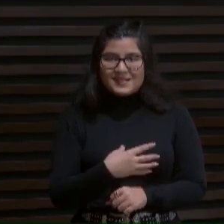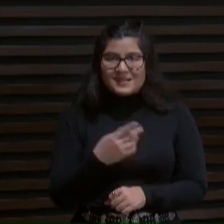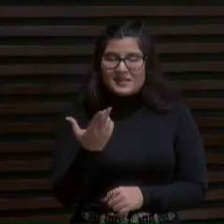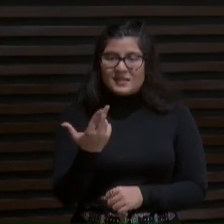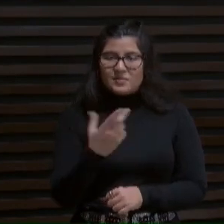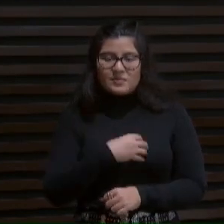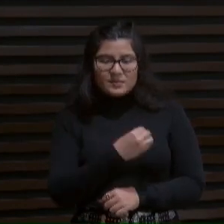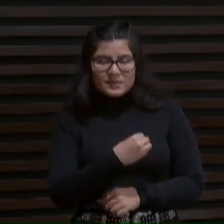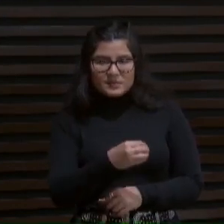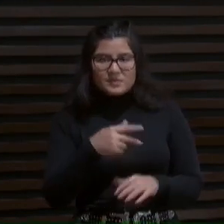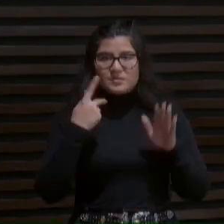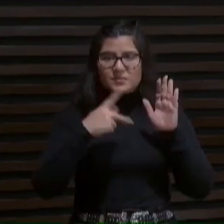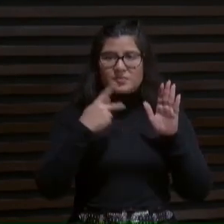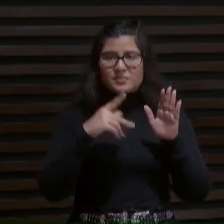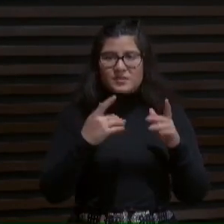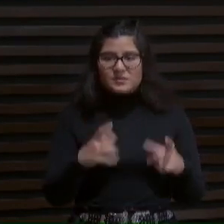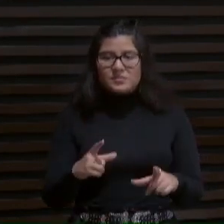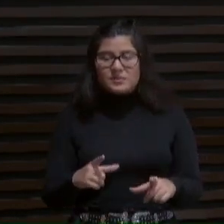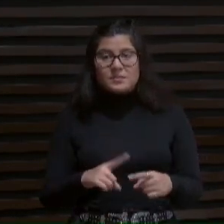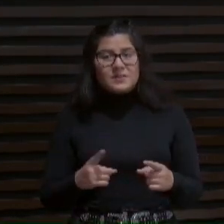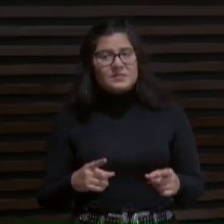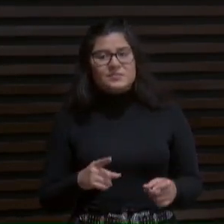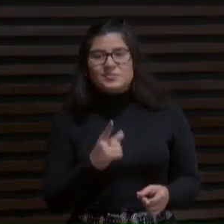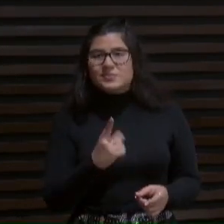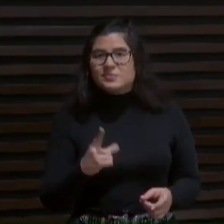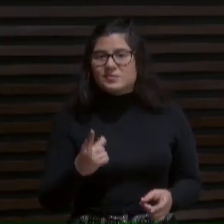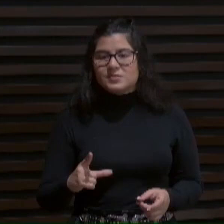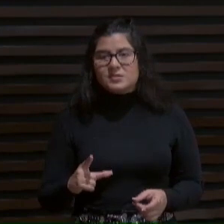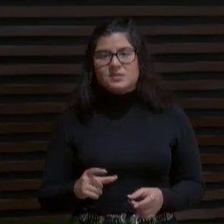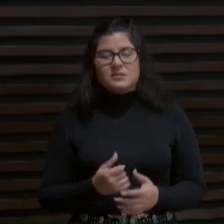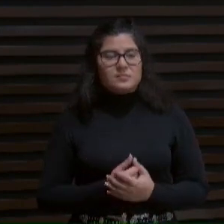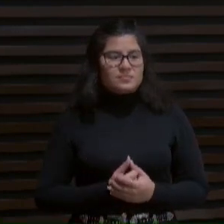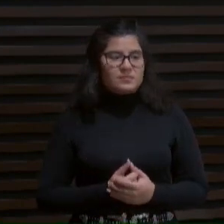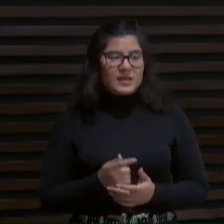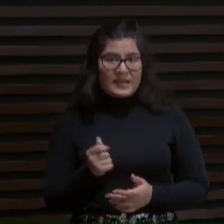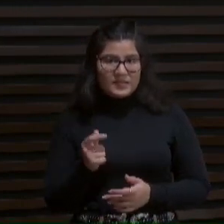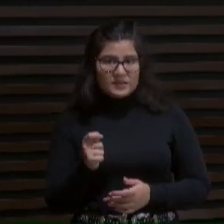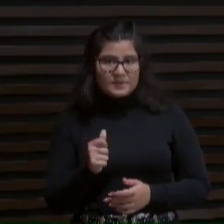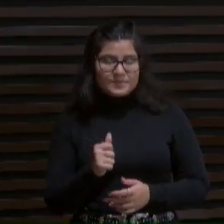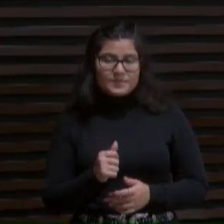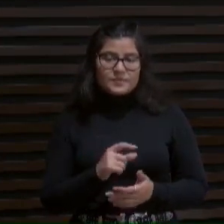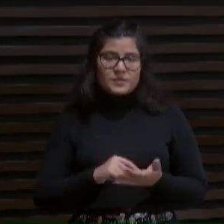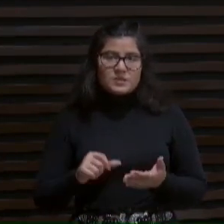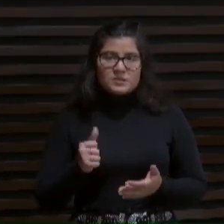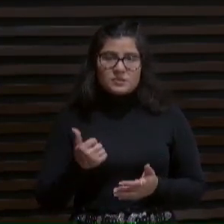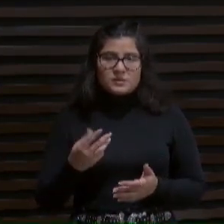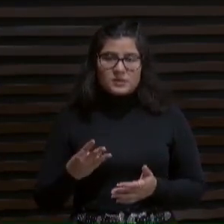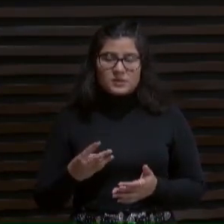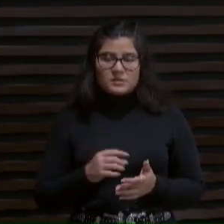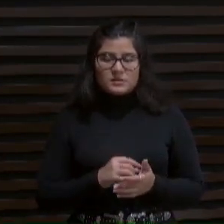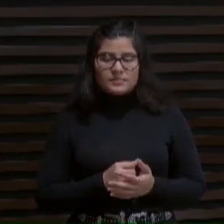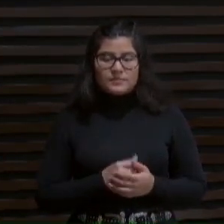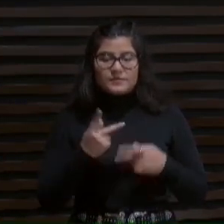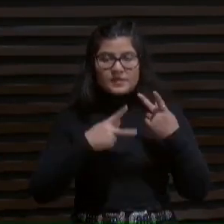lugar, mas que ele mesmo não possuía totalmente, como a promessa dizia. E no versículo 13 e 14 do mesmo Hebreus 11,